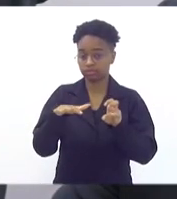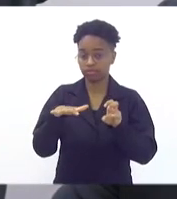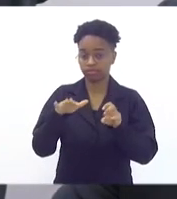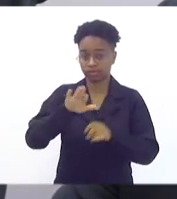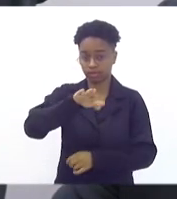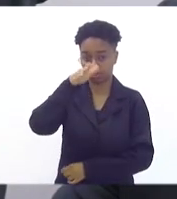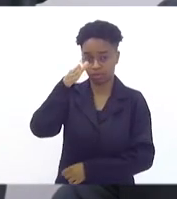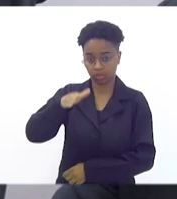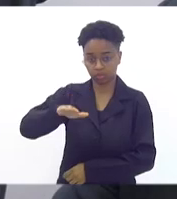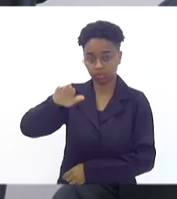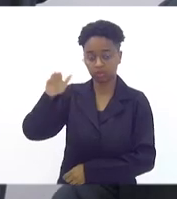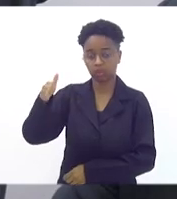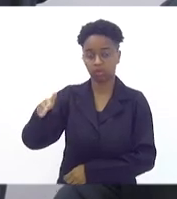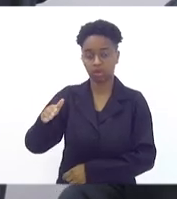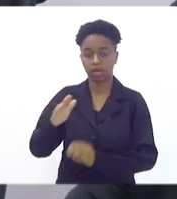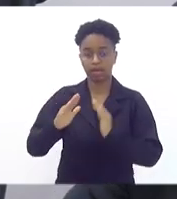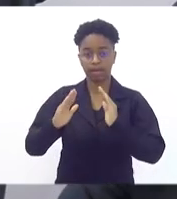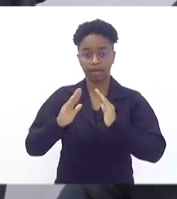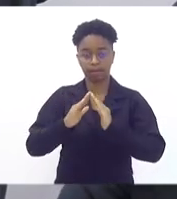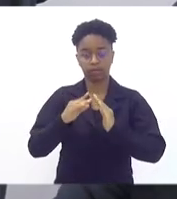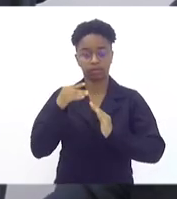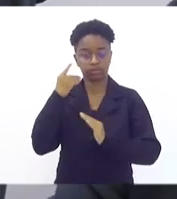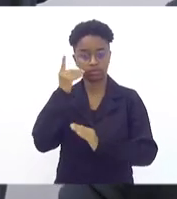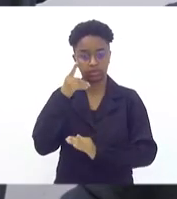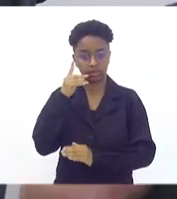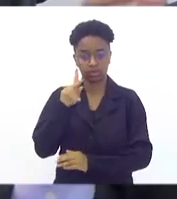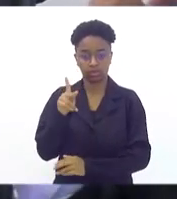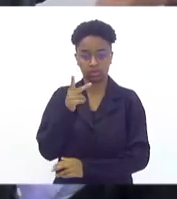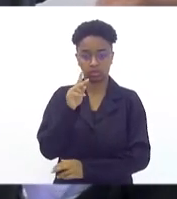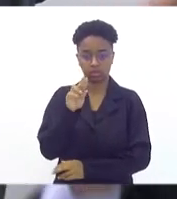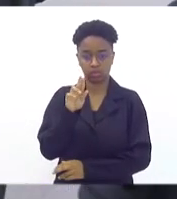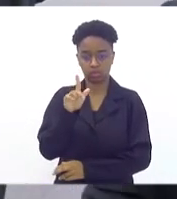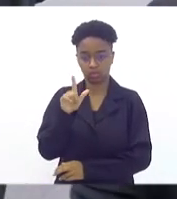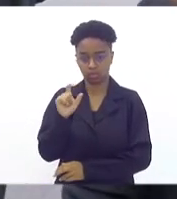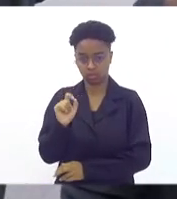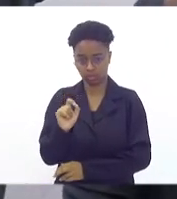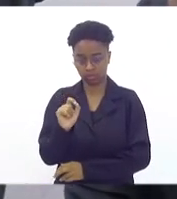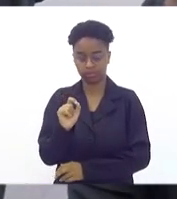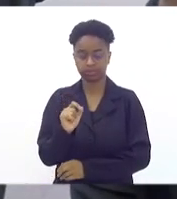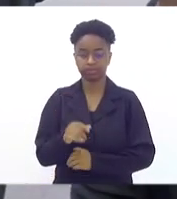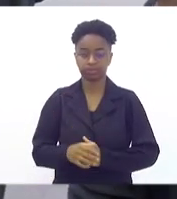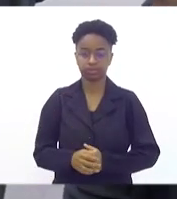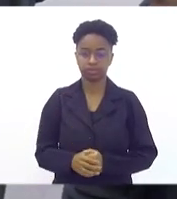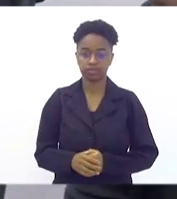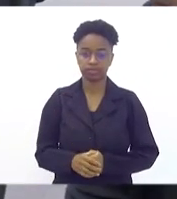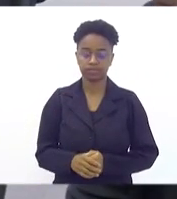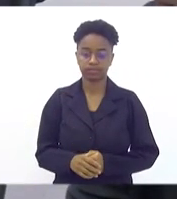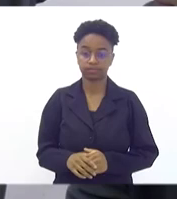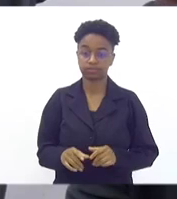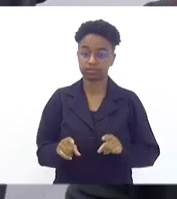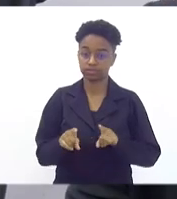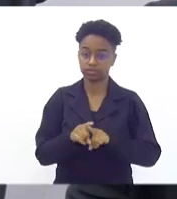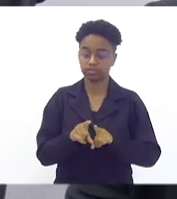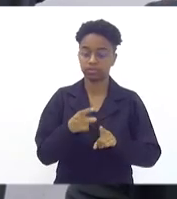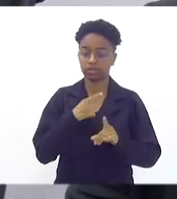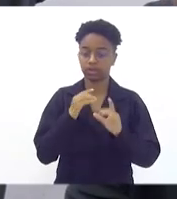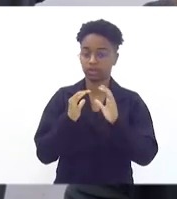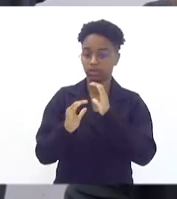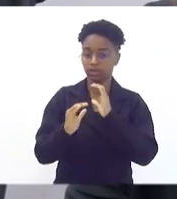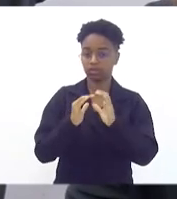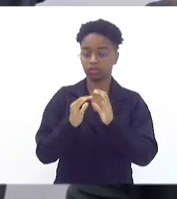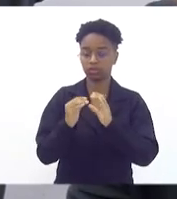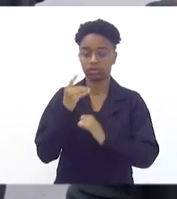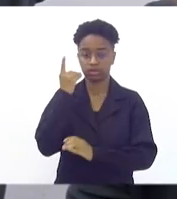meu querido Deputado secretário Hugo Leal e receber aqui o comunicado da assessoria do deputado